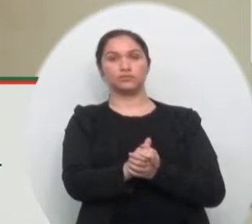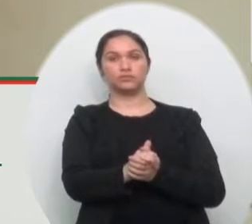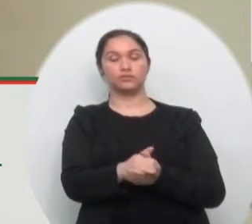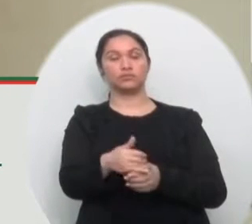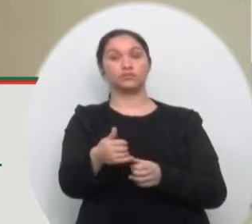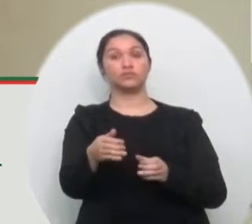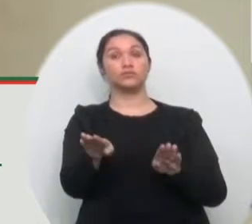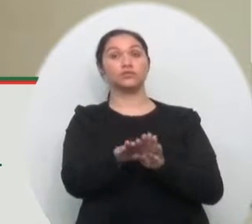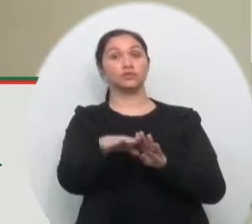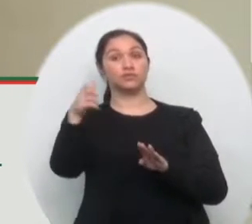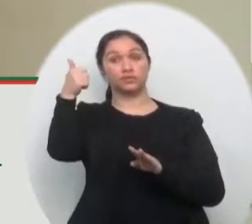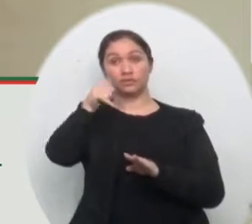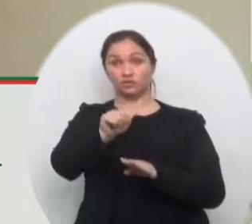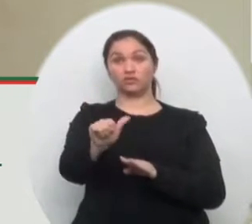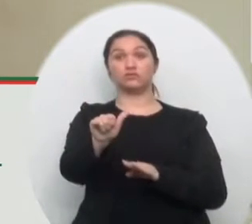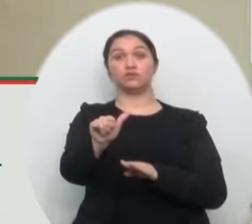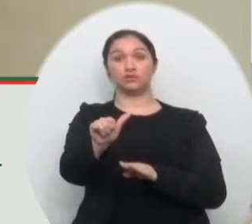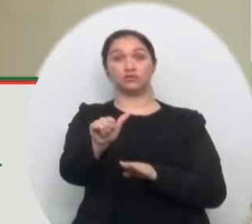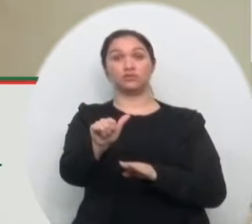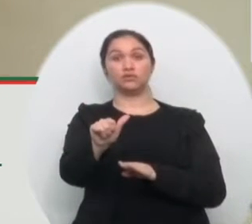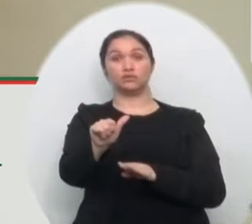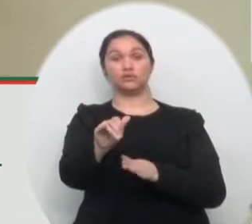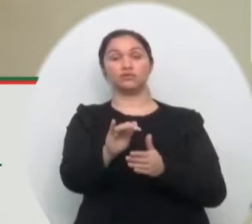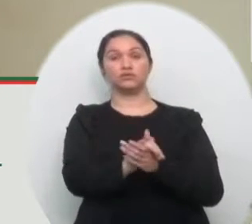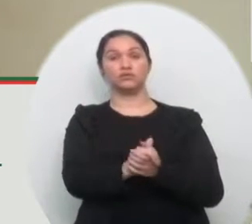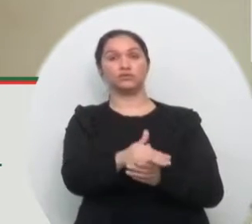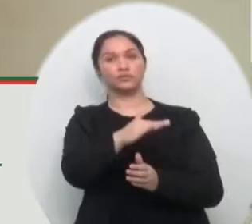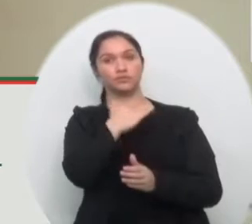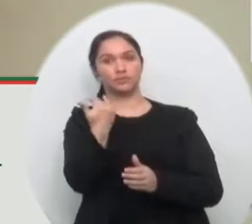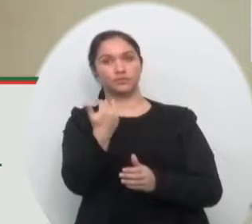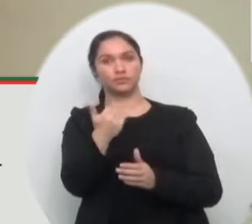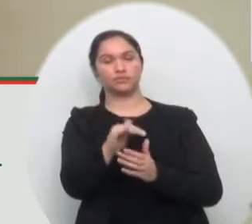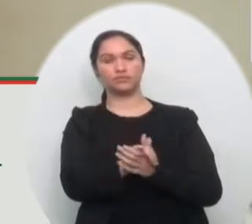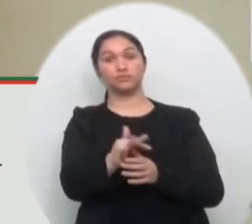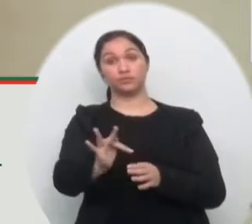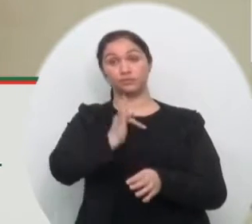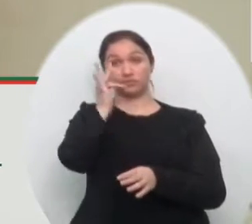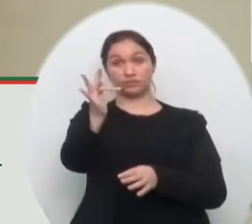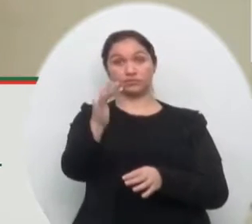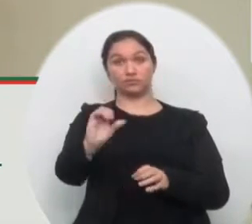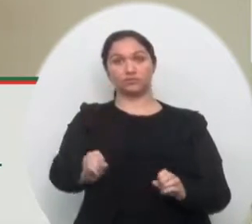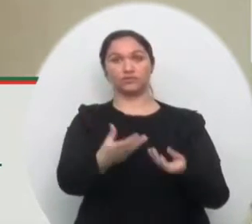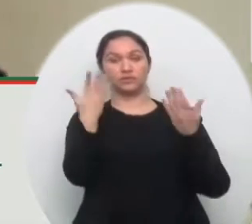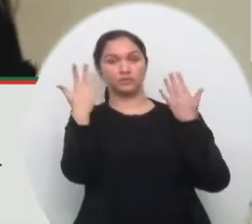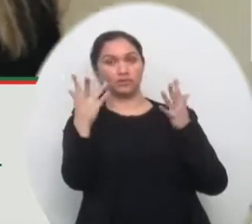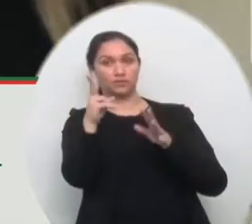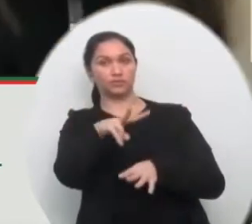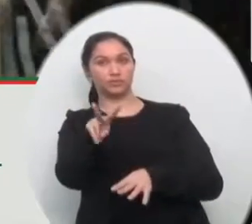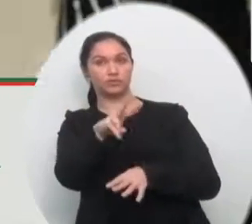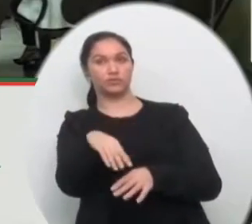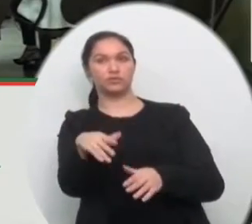várias fatalidades que podem vir a ocorrer futuramente. Então, mais uma vez, parabéns, vereador, pelo projeto.